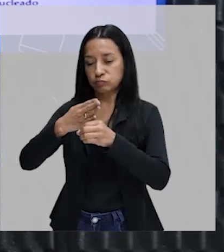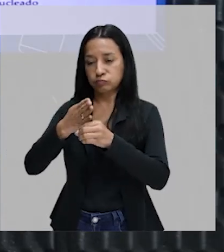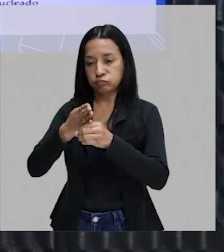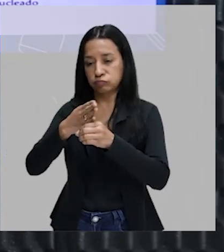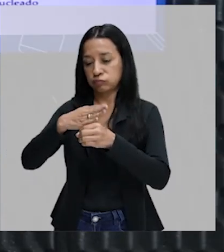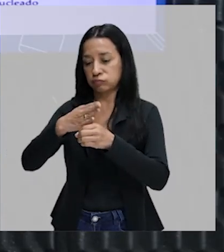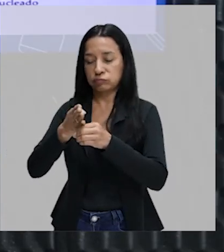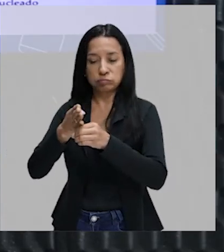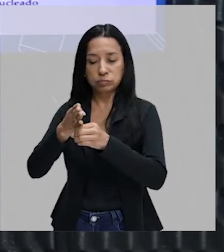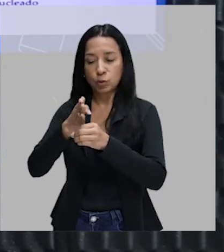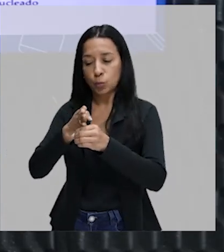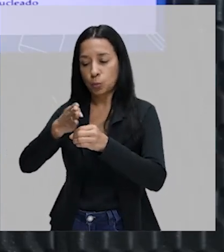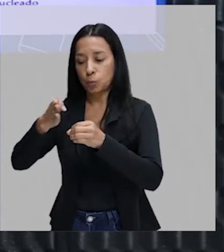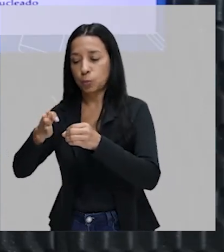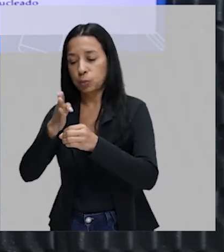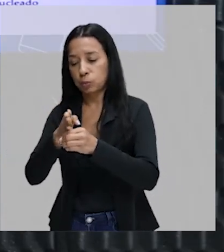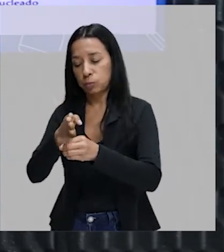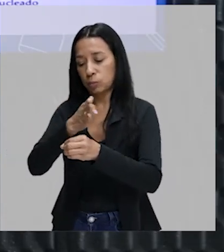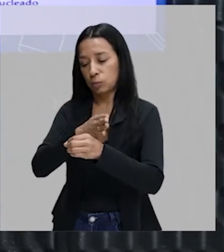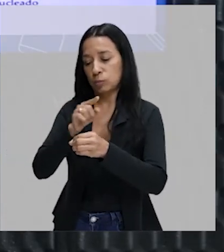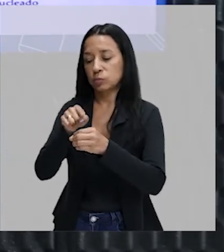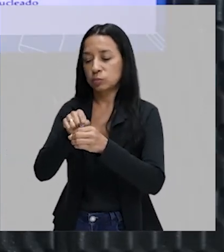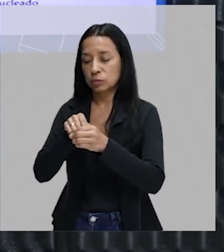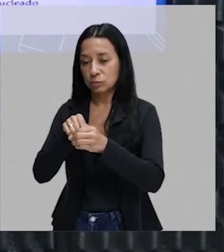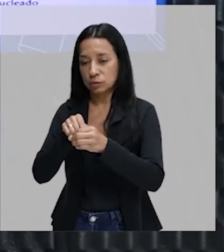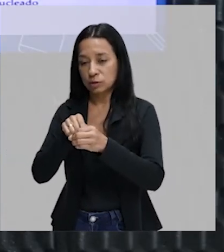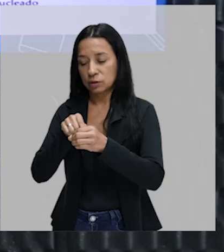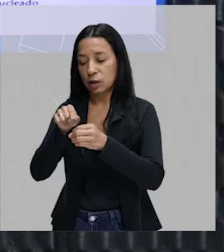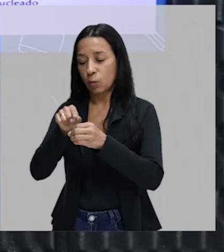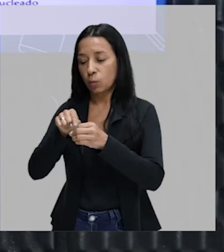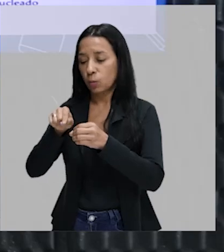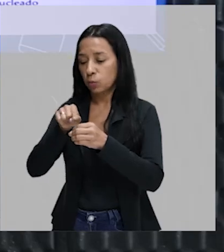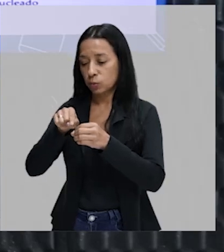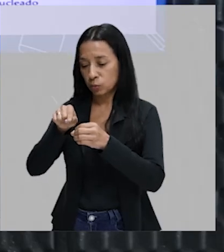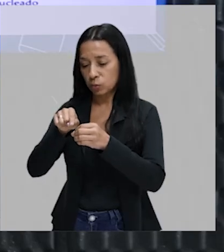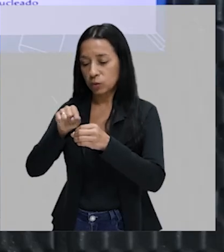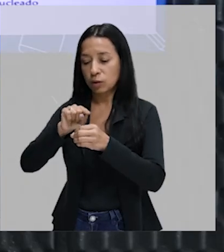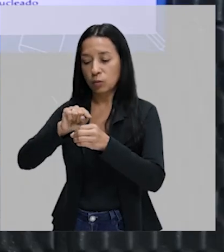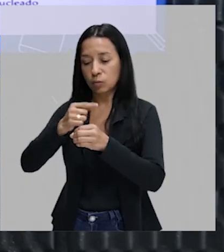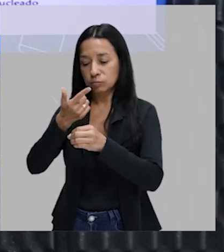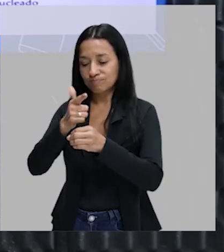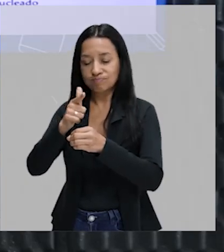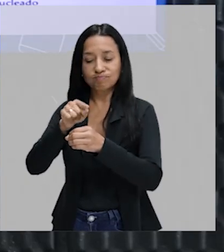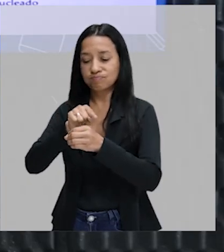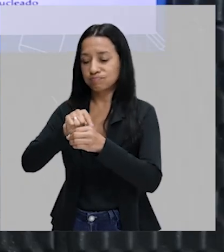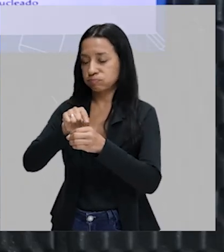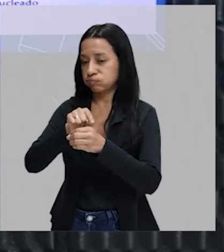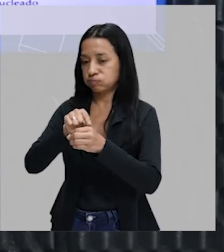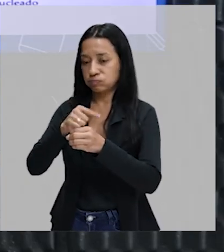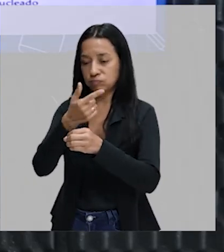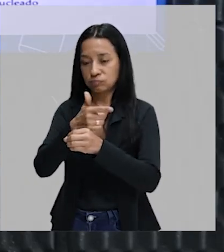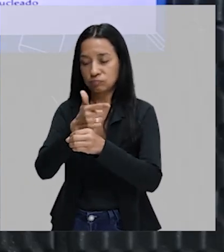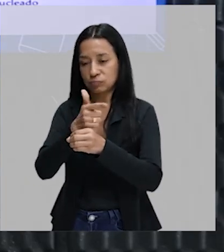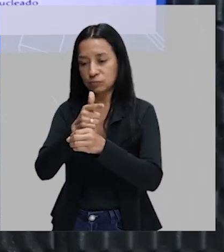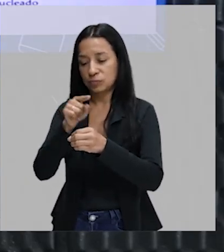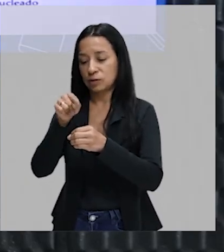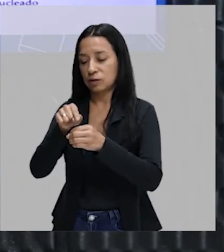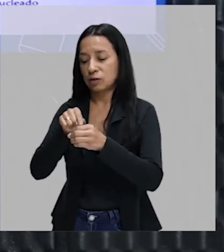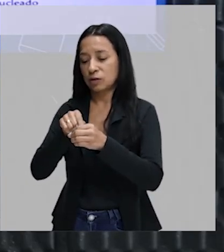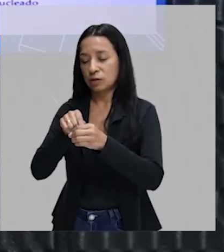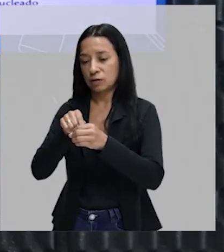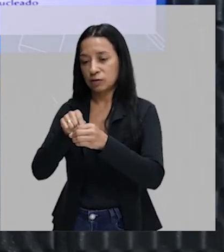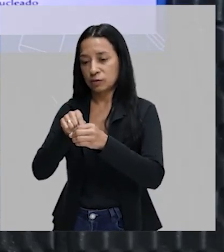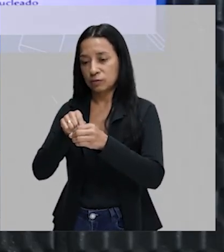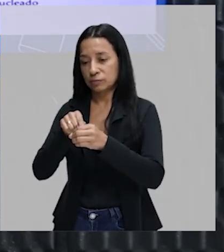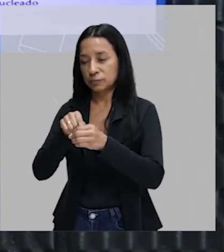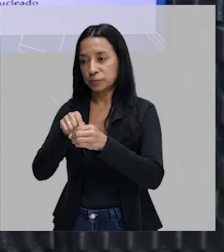em 2 partes. Uma parte com o núcleo e uma outra parte sem núcleo, né? Um fragmento